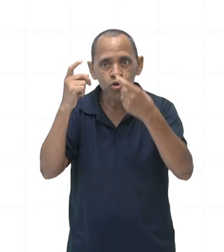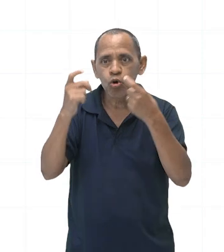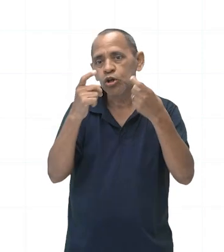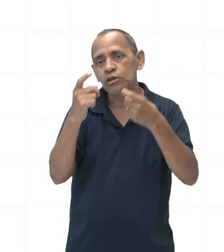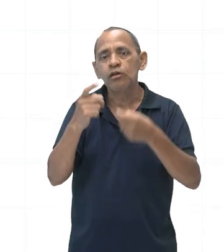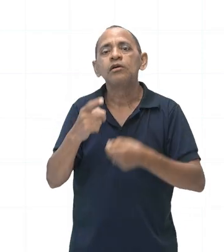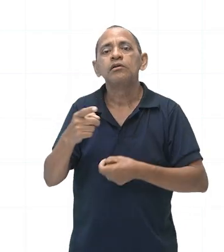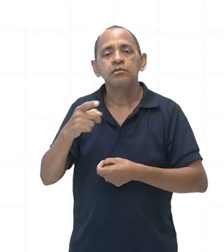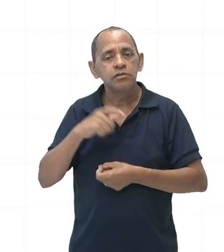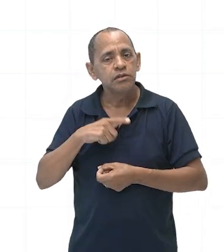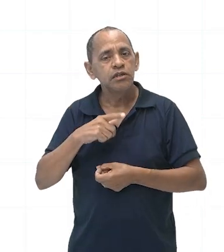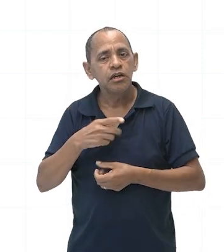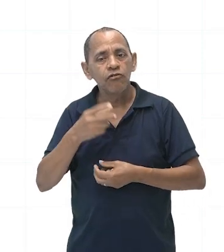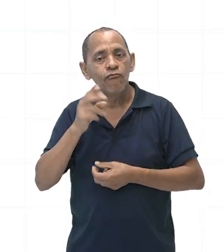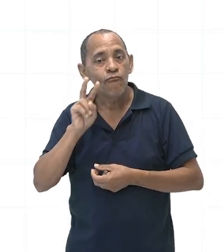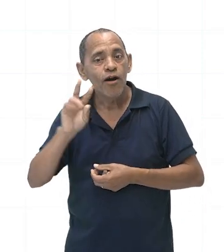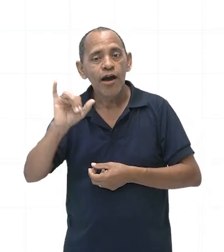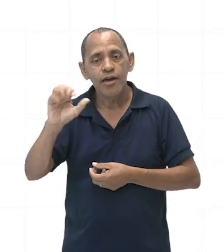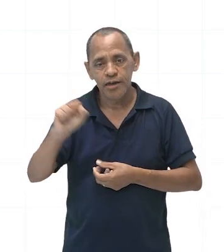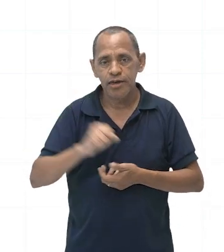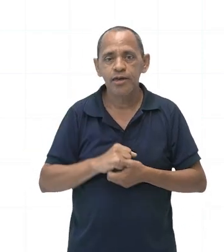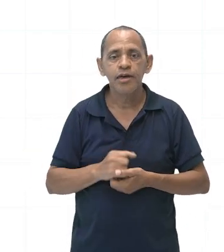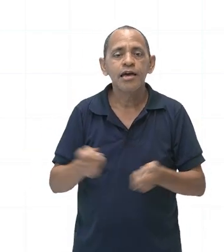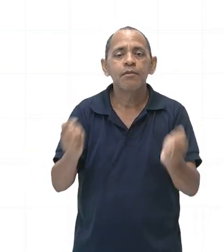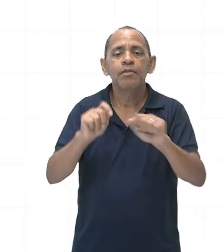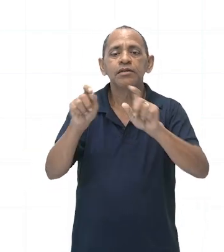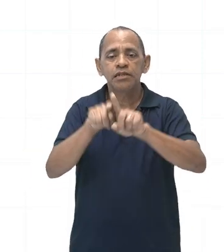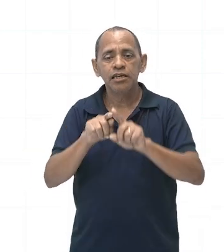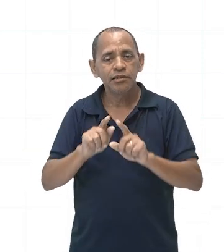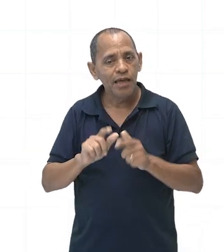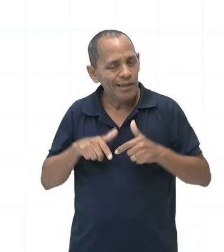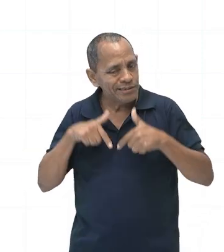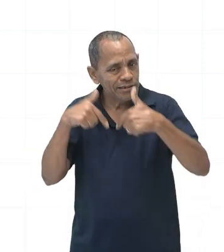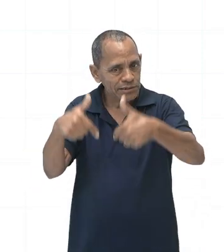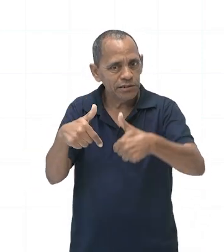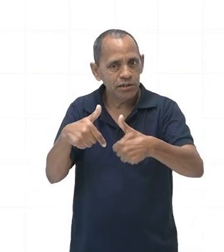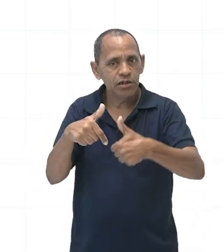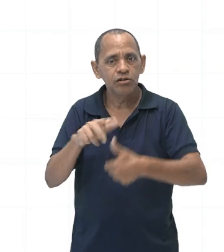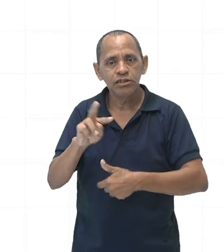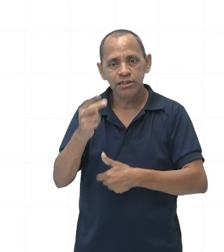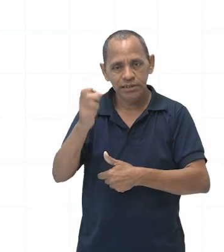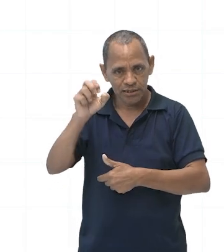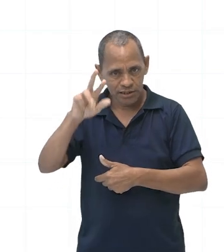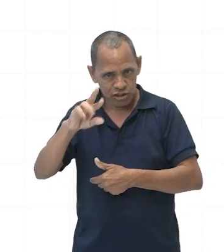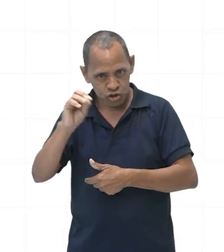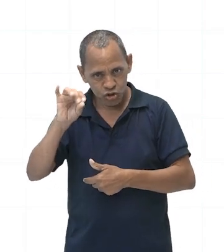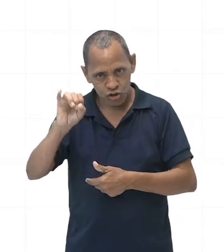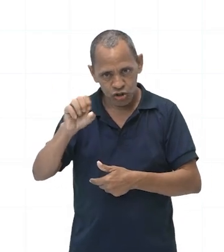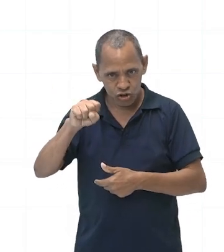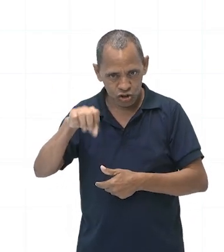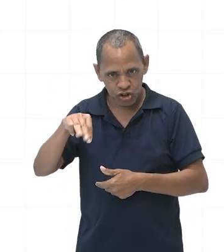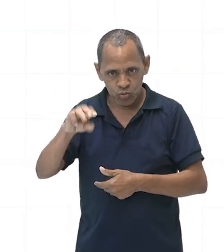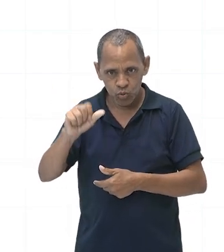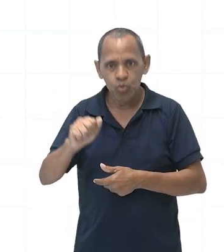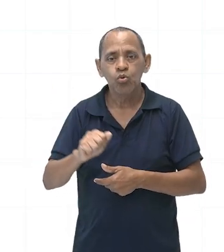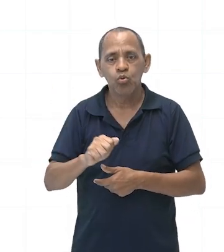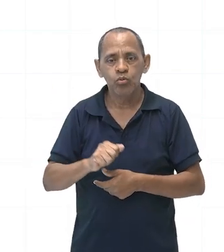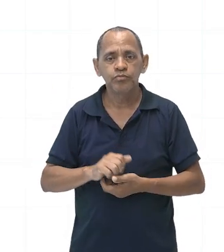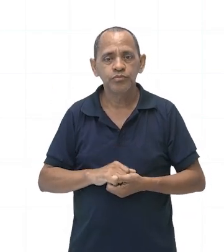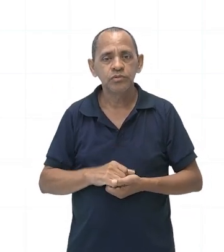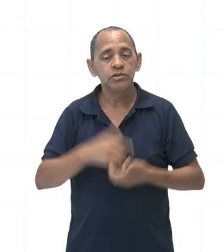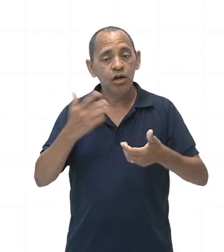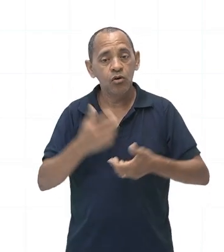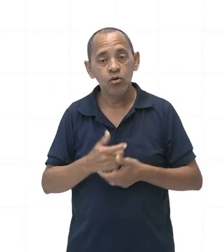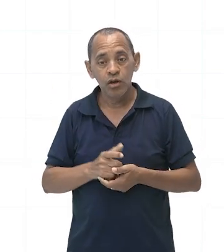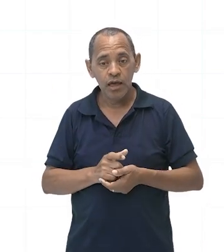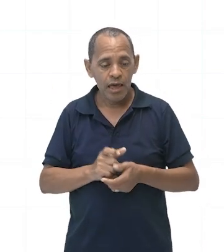de heroísmo. Isso aqui é um caso em que a minha oração principal ela não está nessa primeira posição, ela está na segunda. Então, por isso que a gente